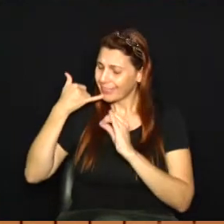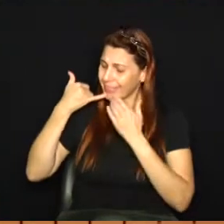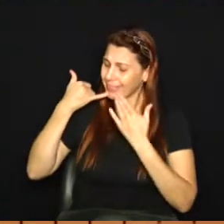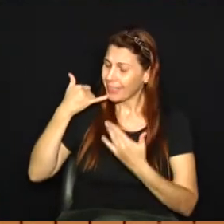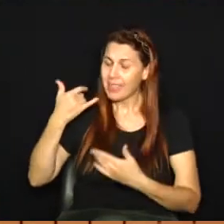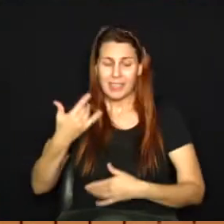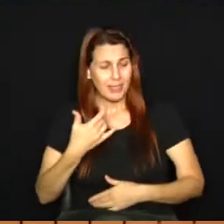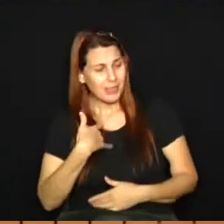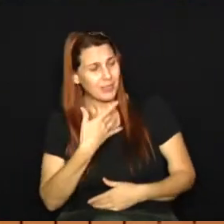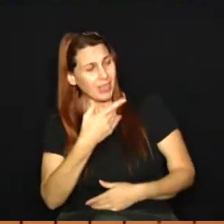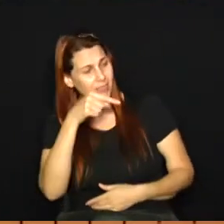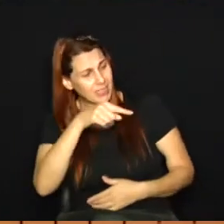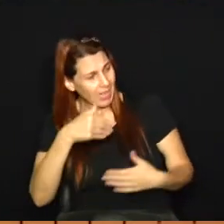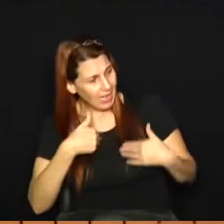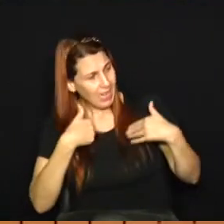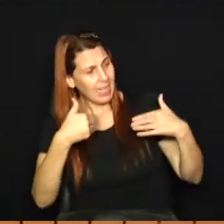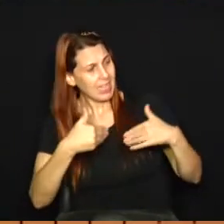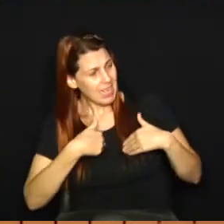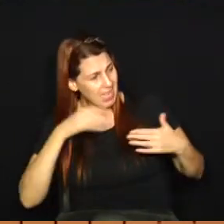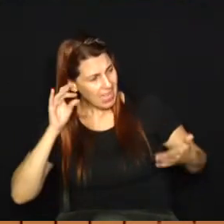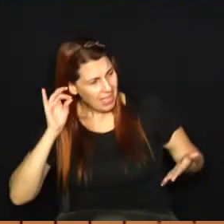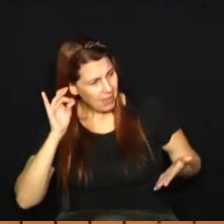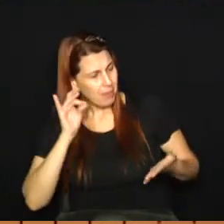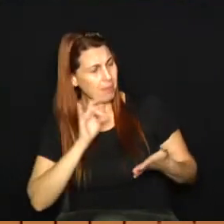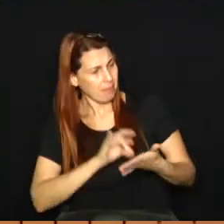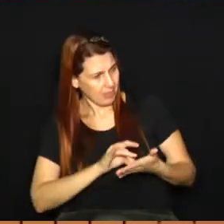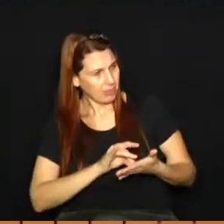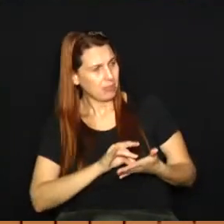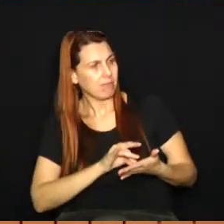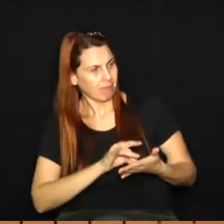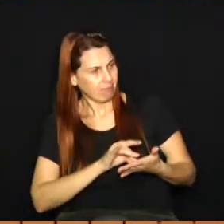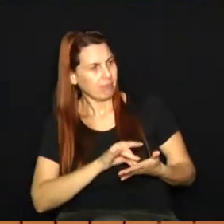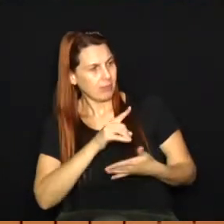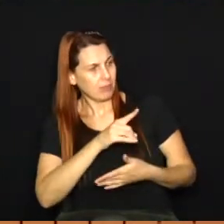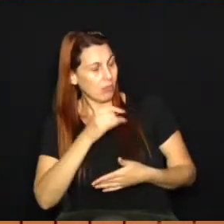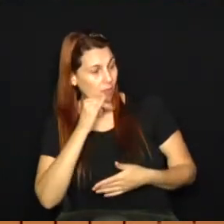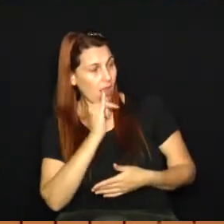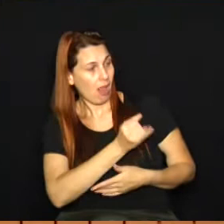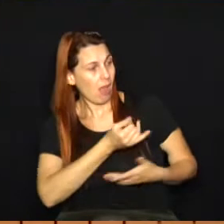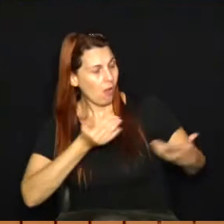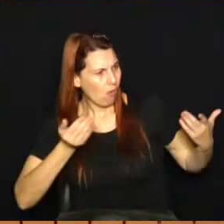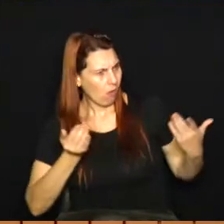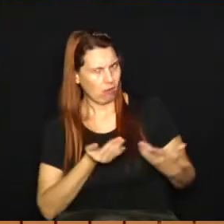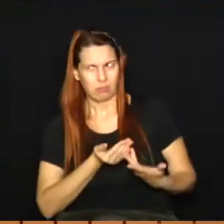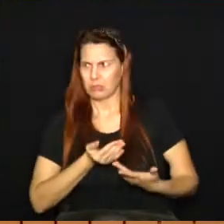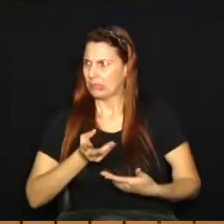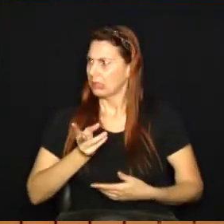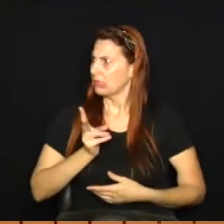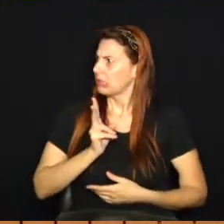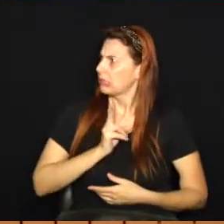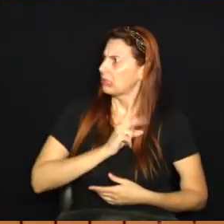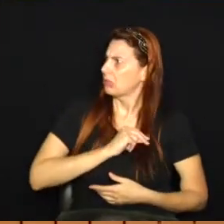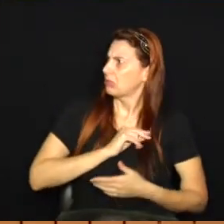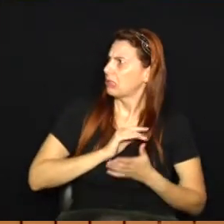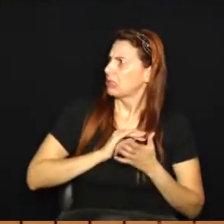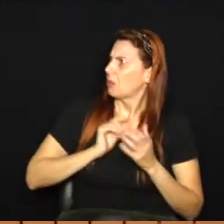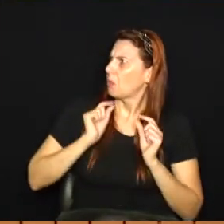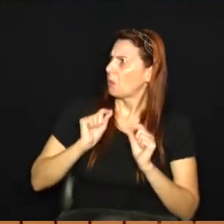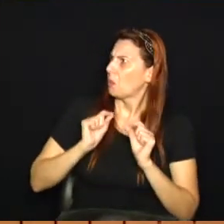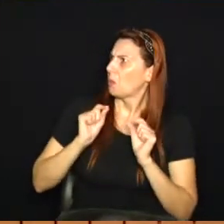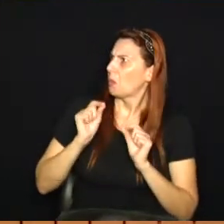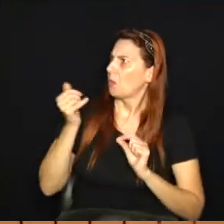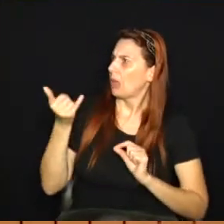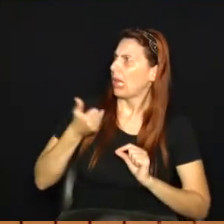espero que a sua alegria seja realmente o que você vai ouvir. Eu falei, minha Nossa Senhora, o que o senhor vai me dizer,